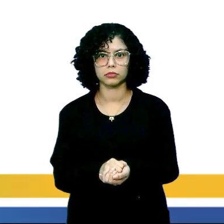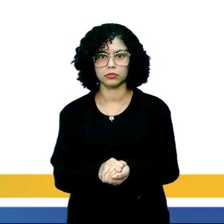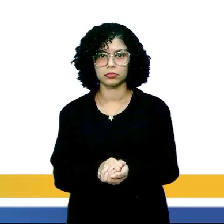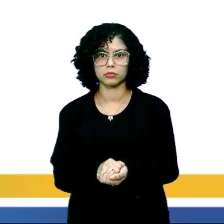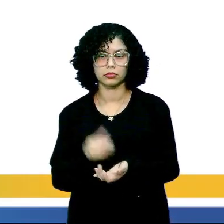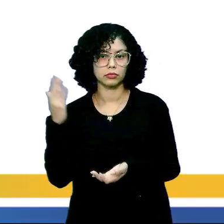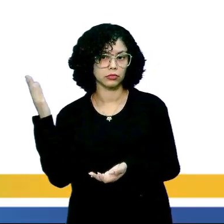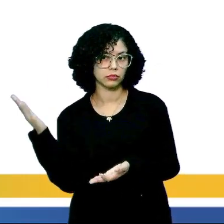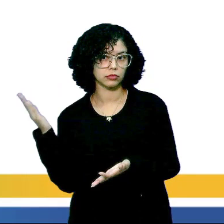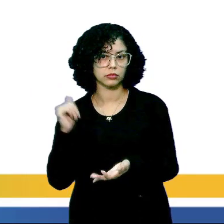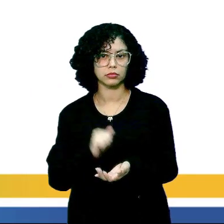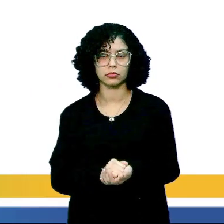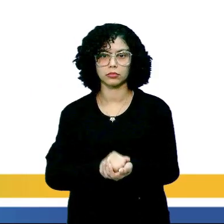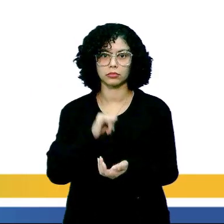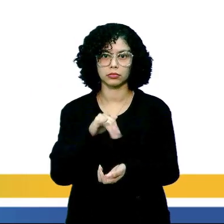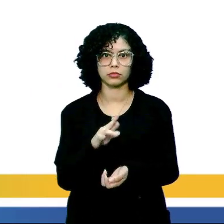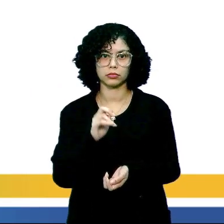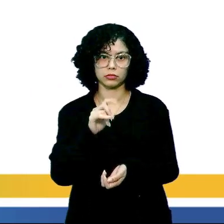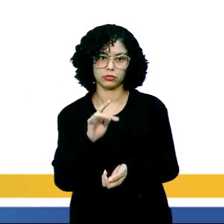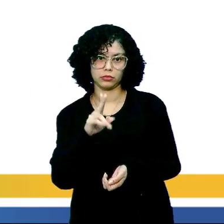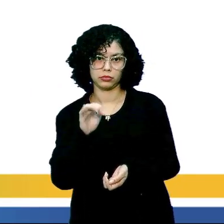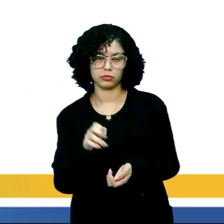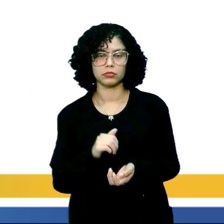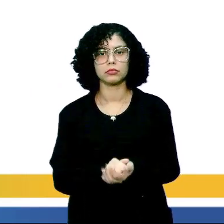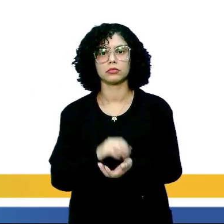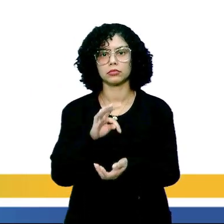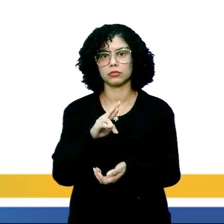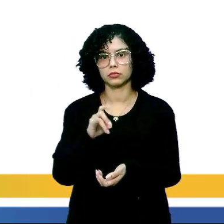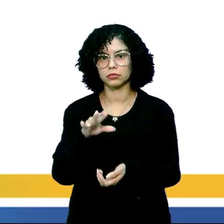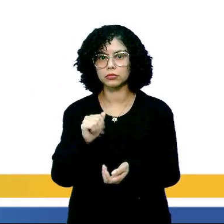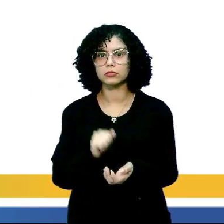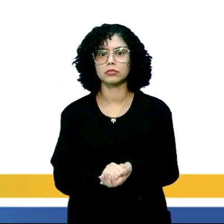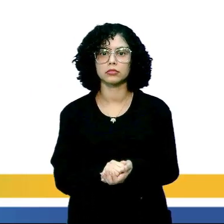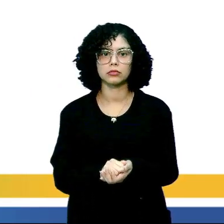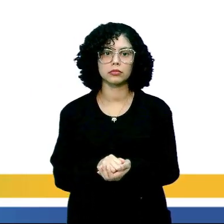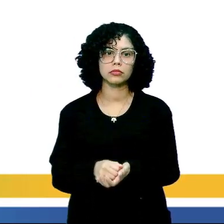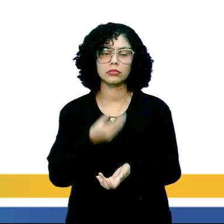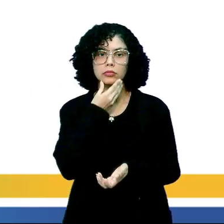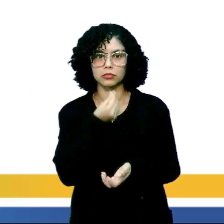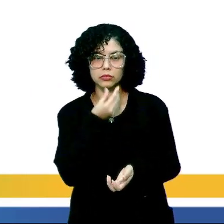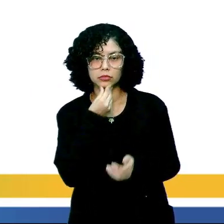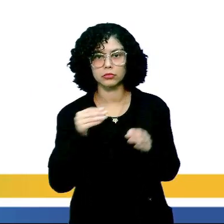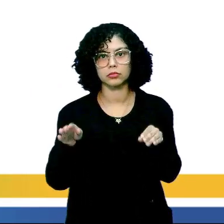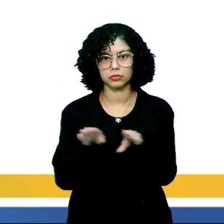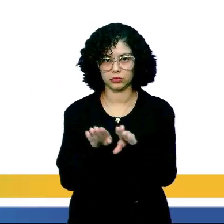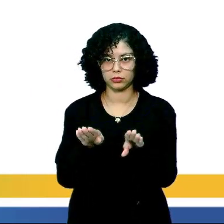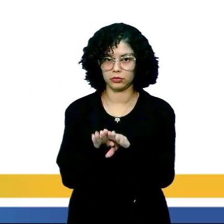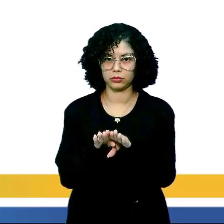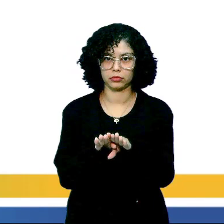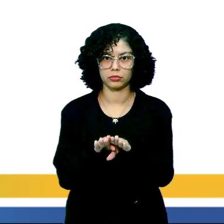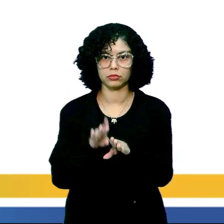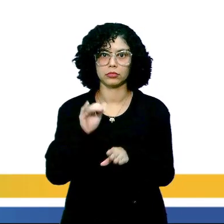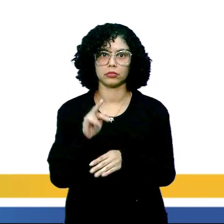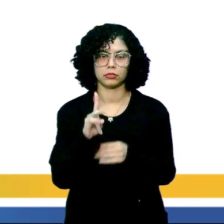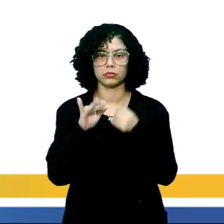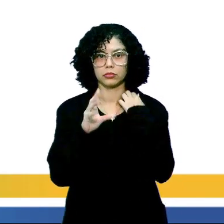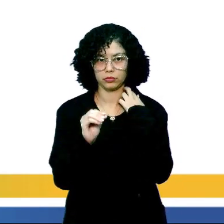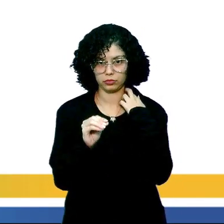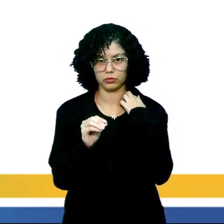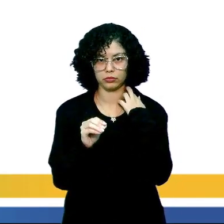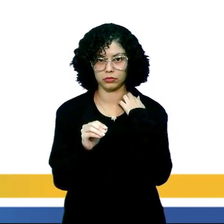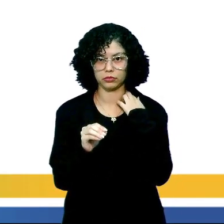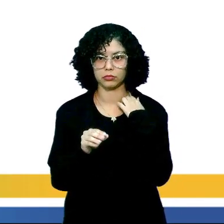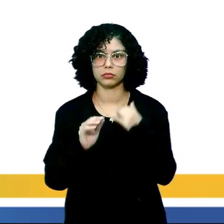Esses inconfidentes, né, foram traídos por um rapaz que também era um dos inconfidentes, Joaquim Silvério